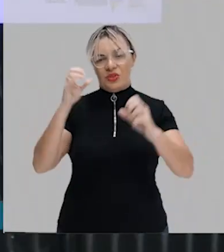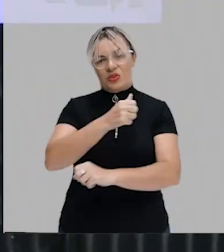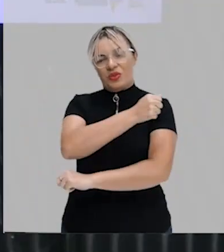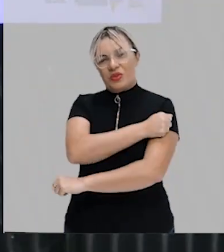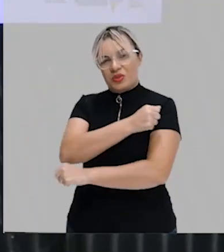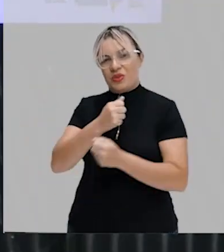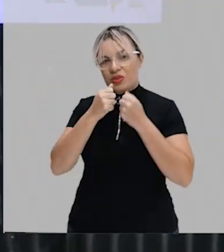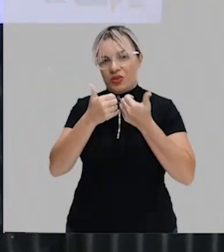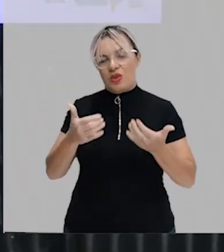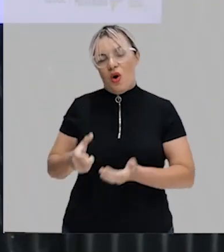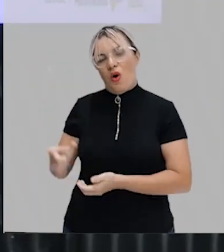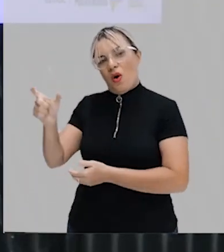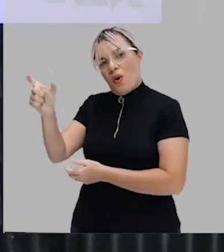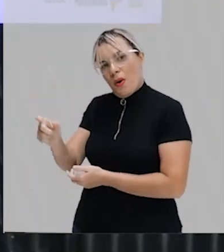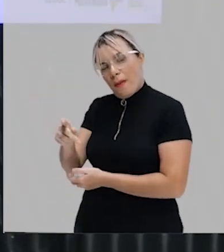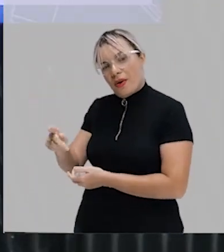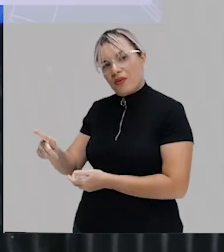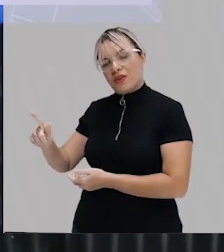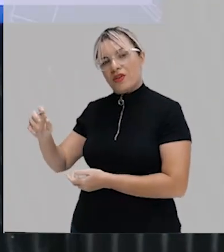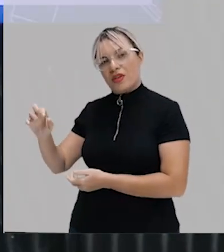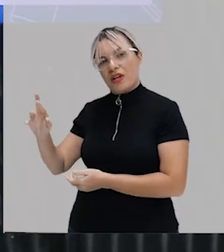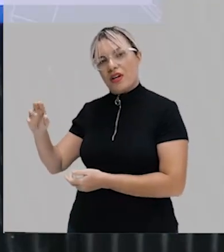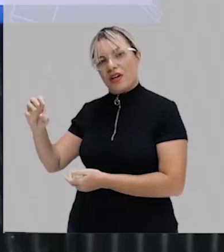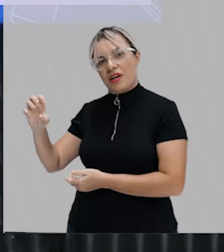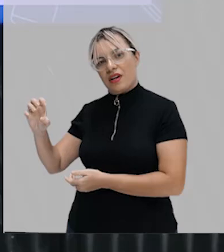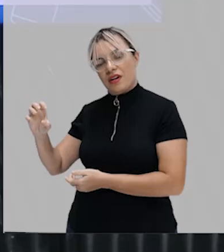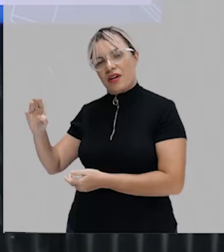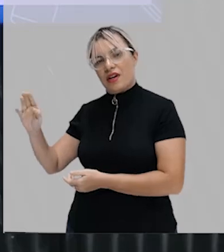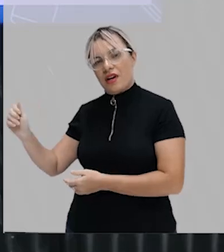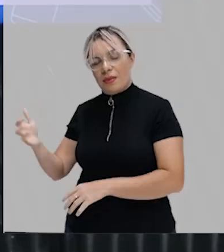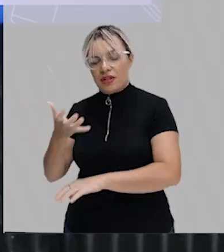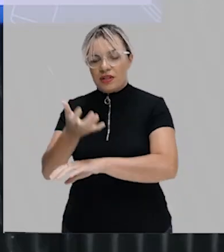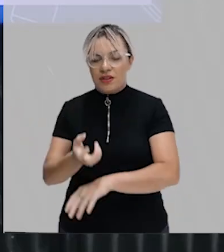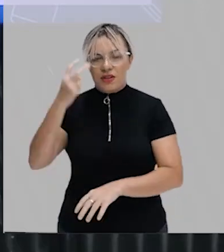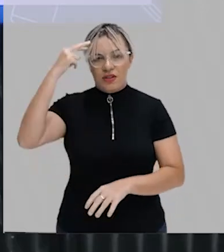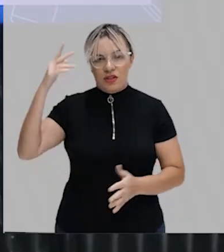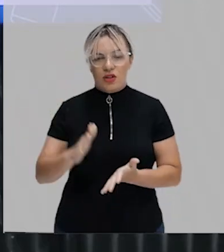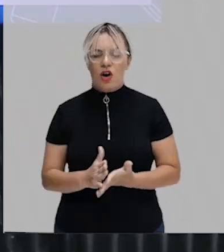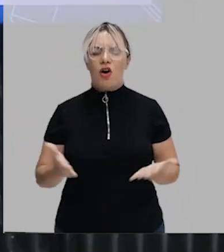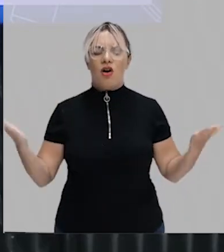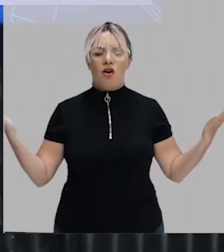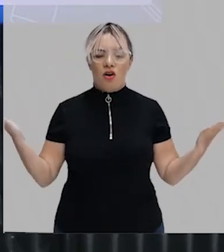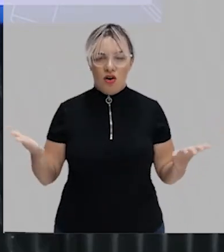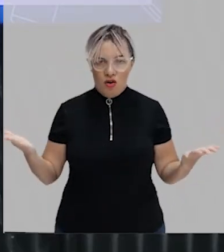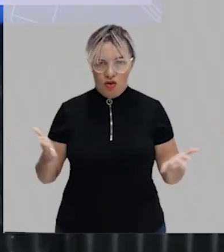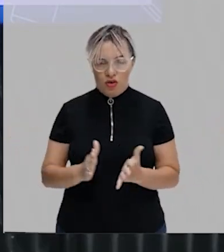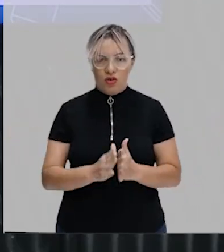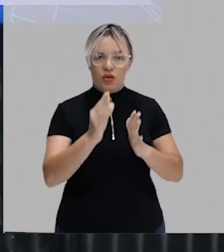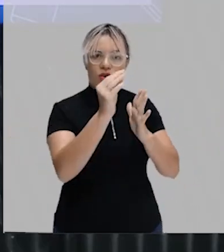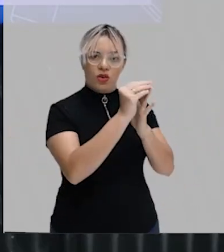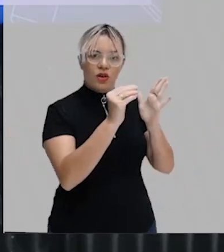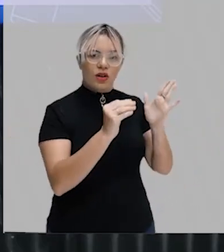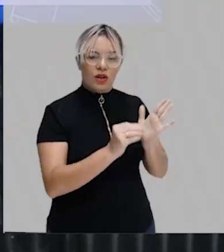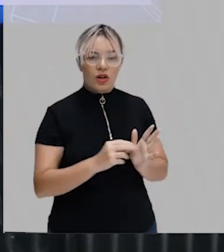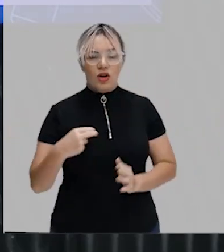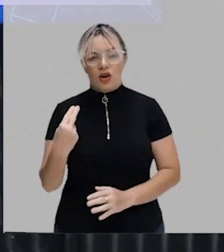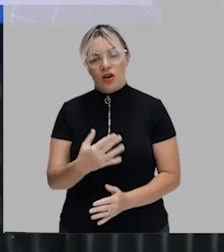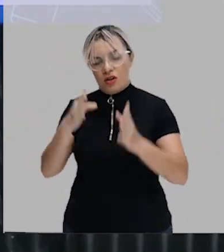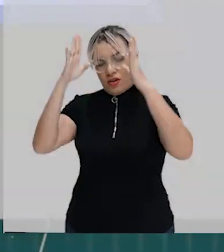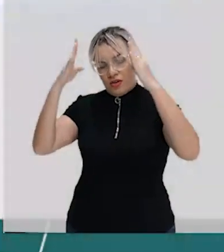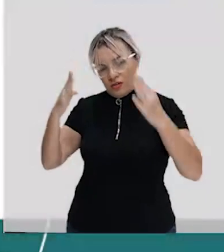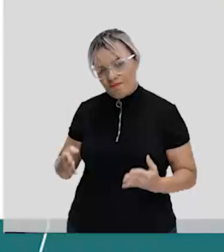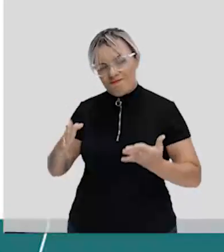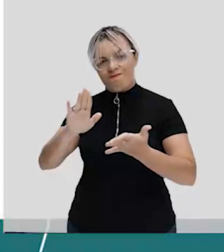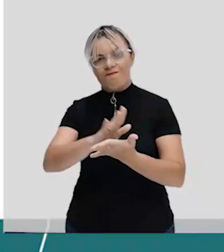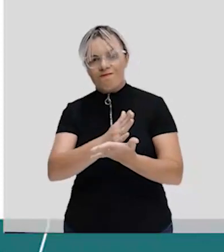E aí, pessoal, tudo bem? Professor Paulo Gereba de História. Nossa aula de hoje, nós iremos analisar